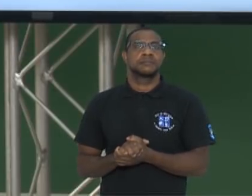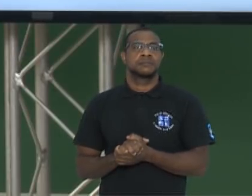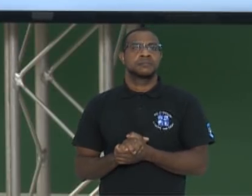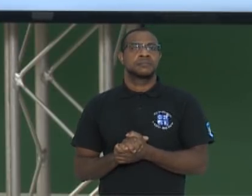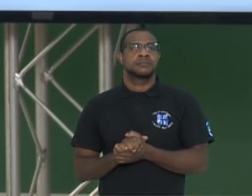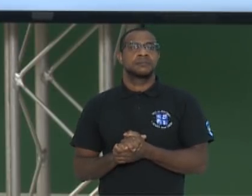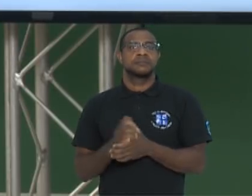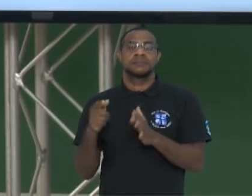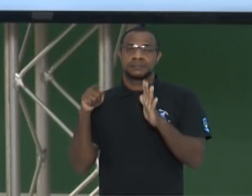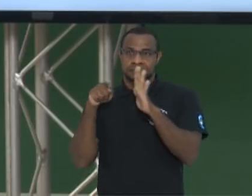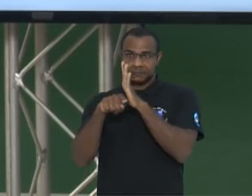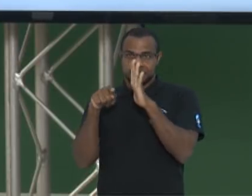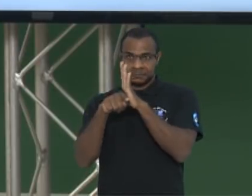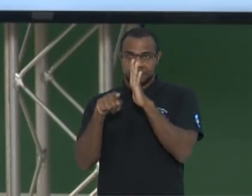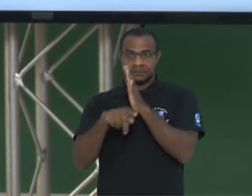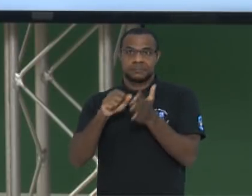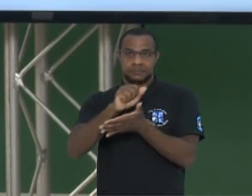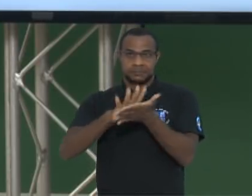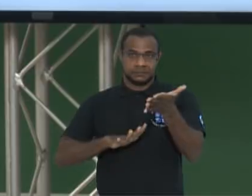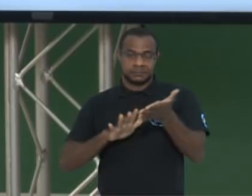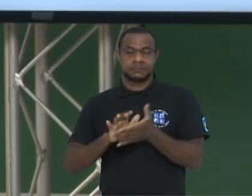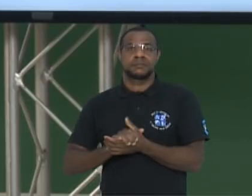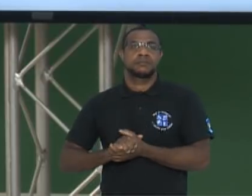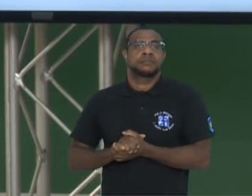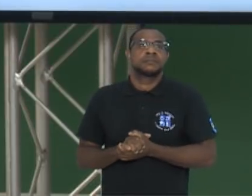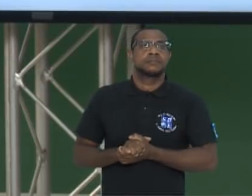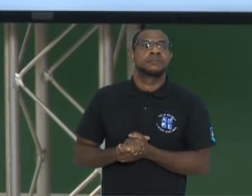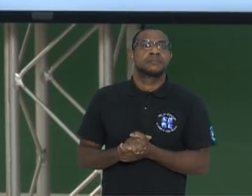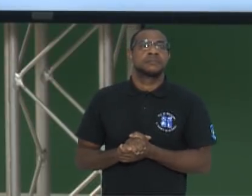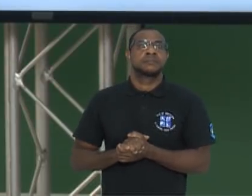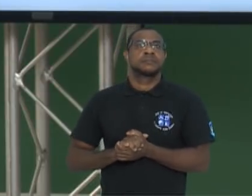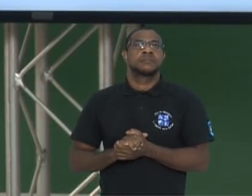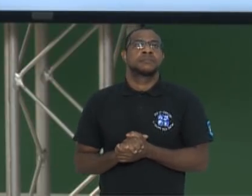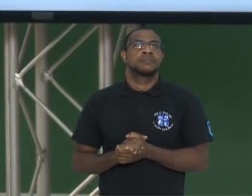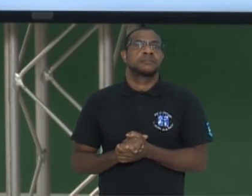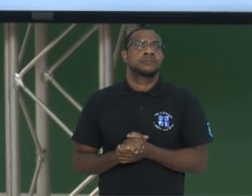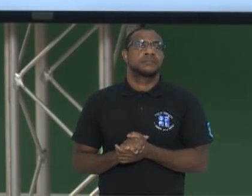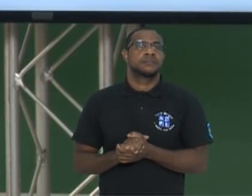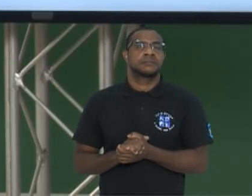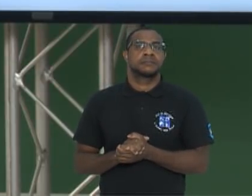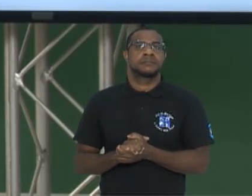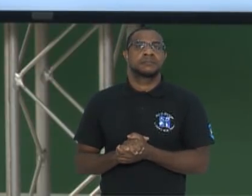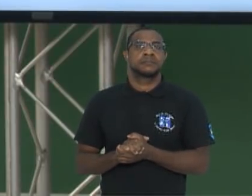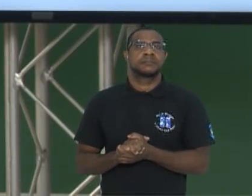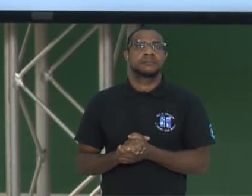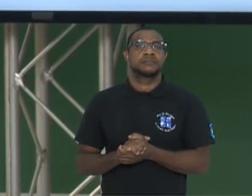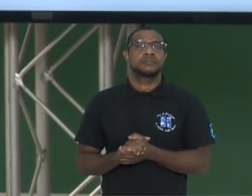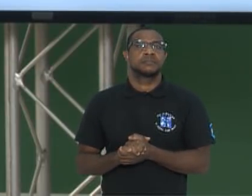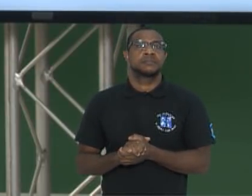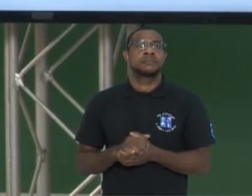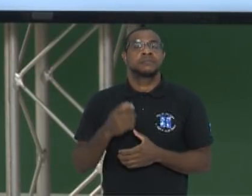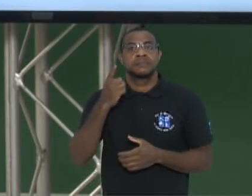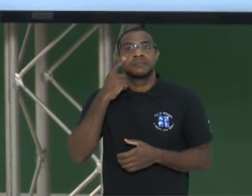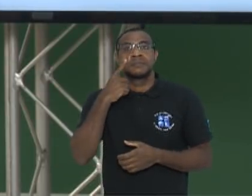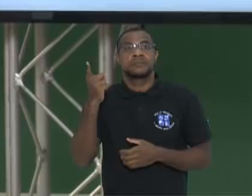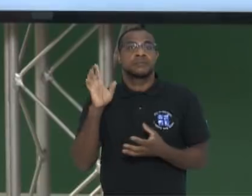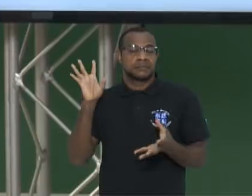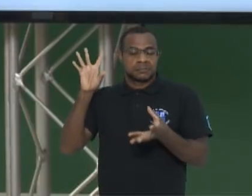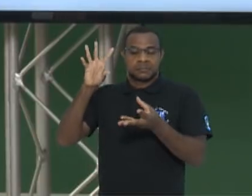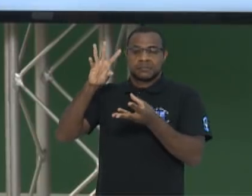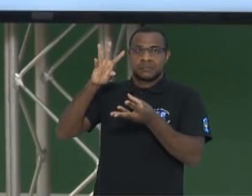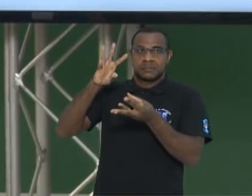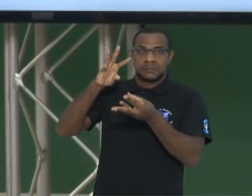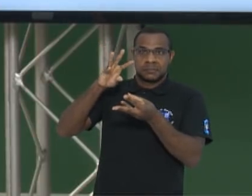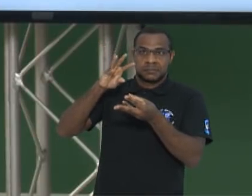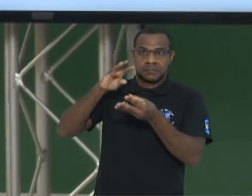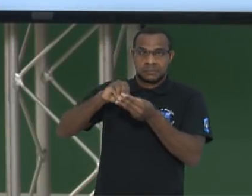Mais quiz e mais exercícios para a gente fixar aí os conceitos, certo? Primeiro vamos fazer aqui, pessoal, uma revisão de algumas